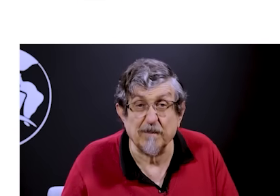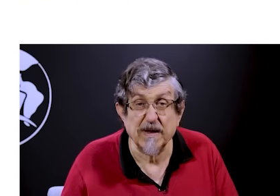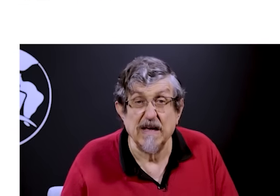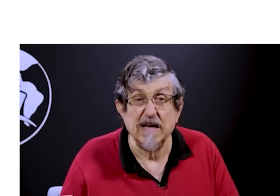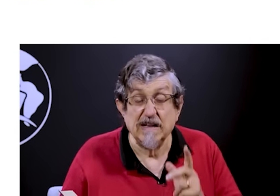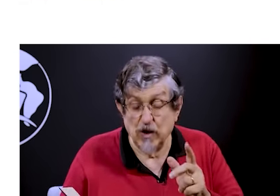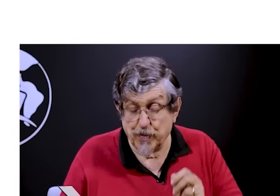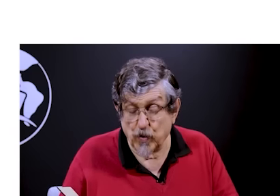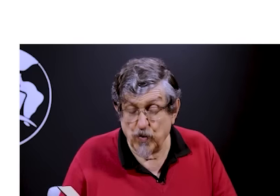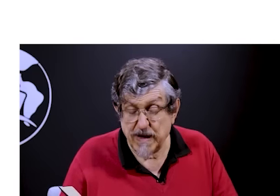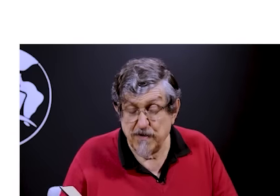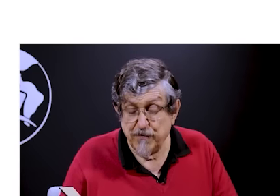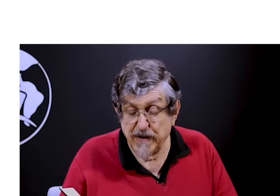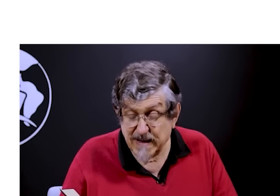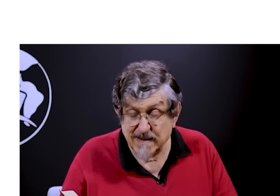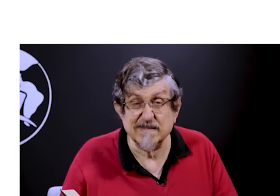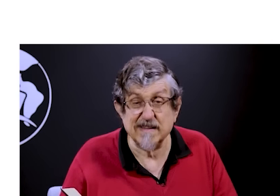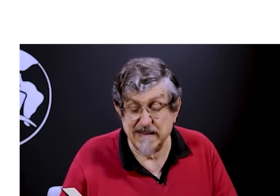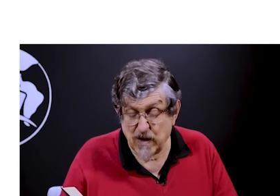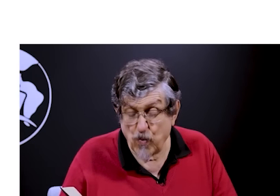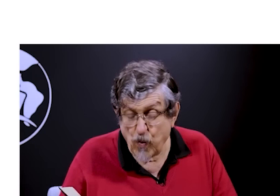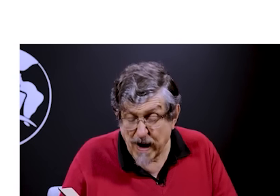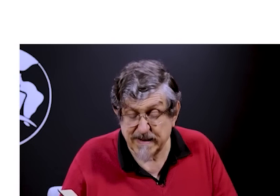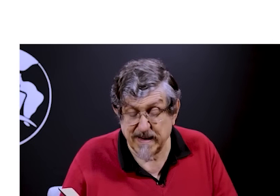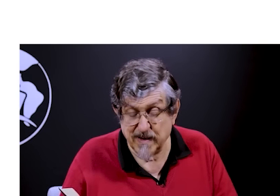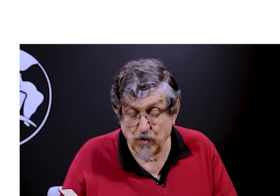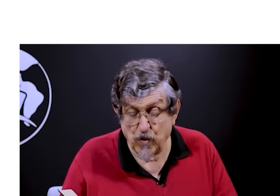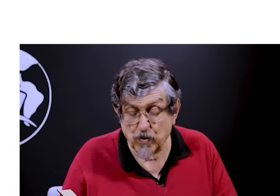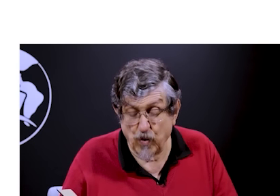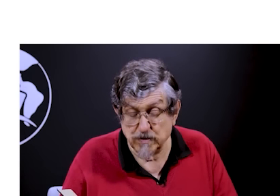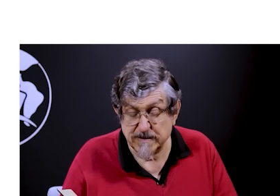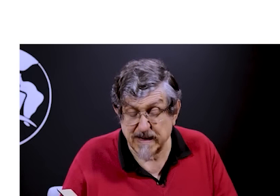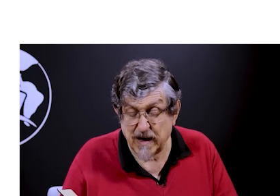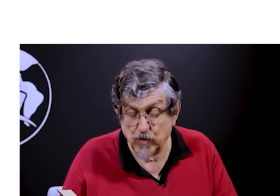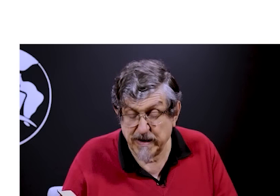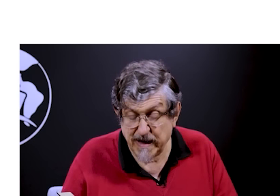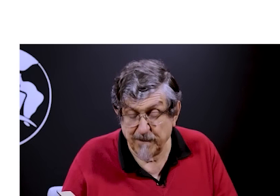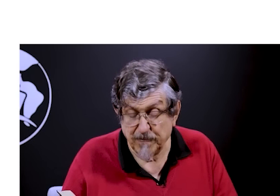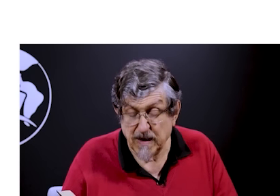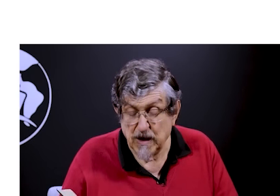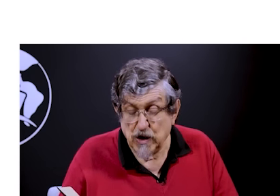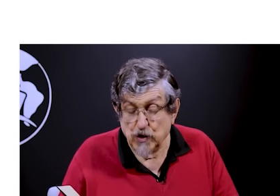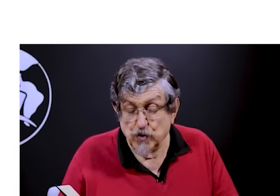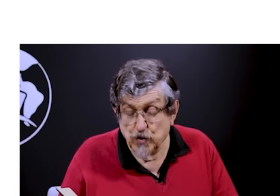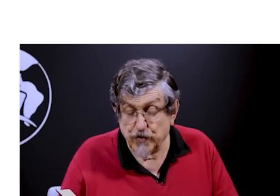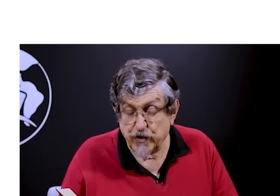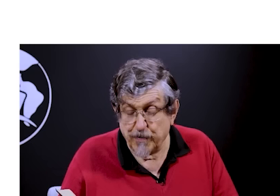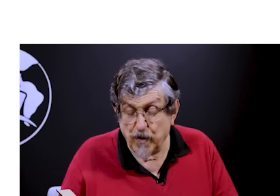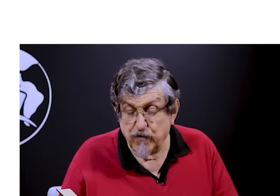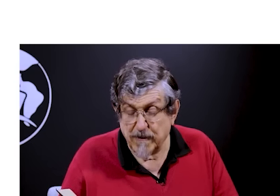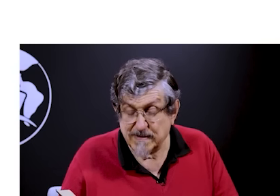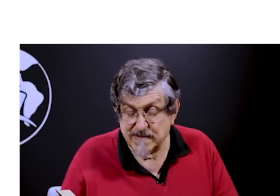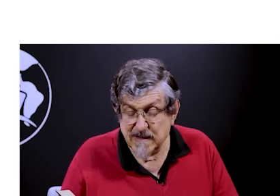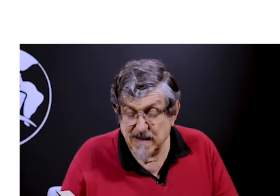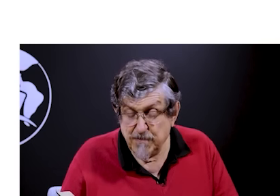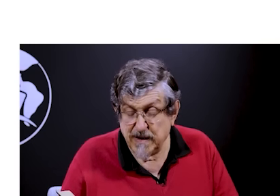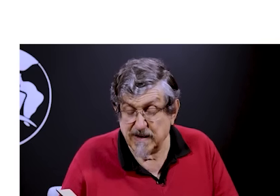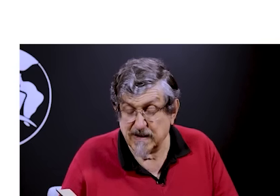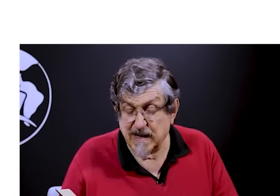pecado não procurem Vingança nem guardem rancor contra alguém do seu povo